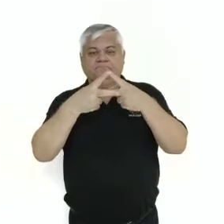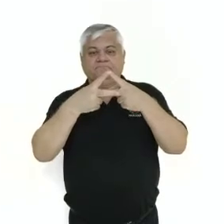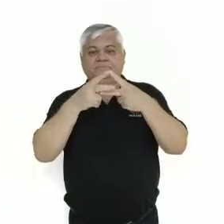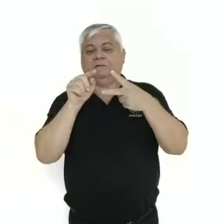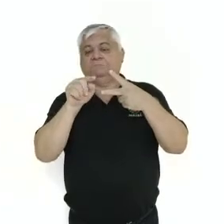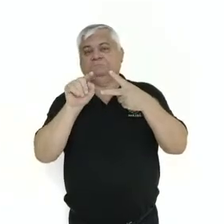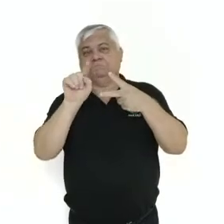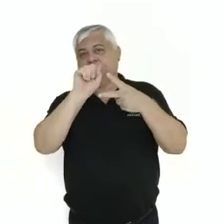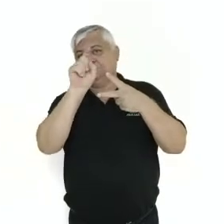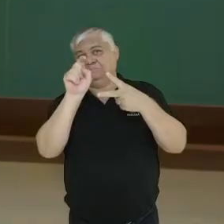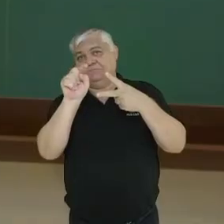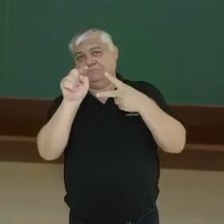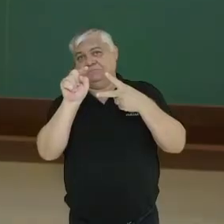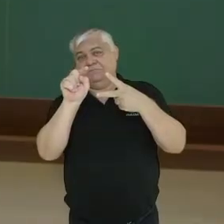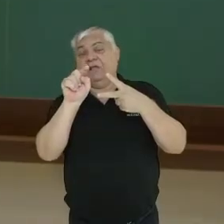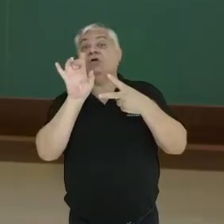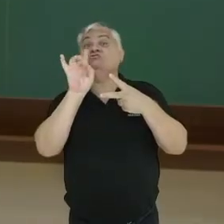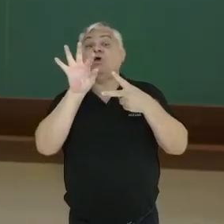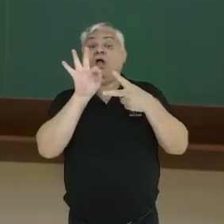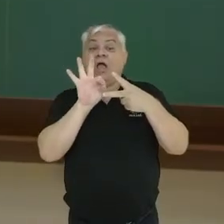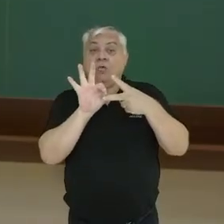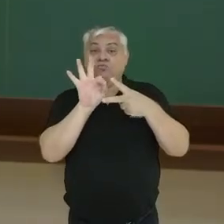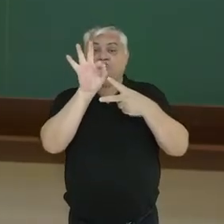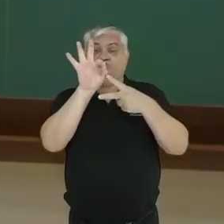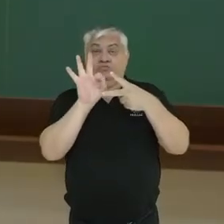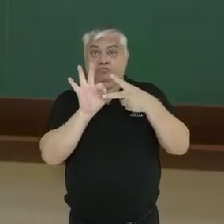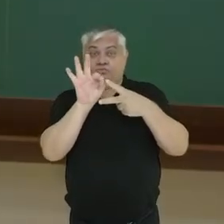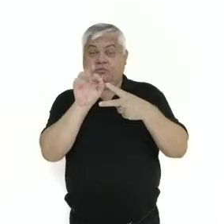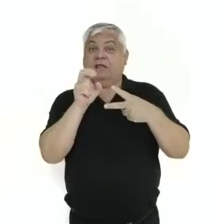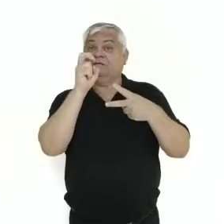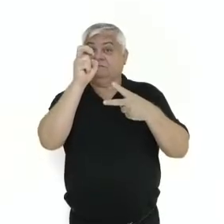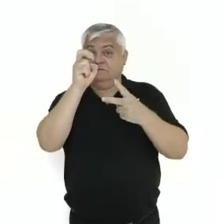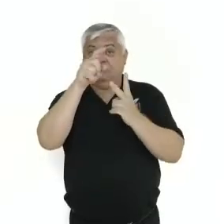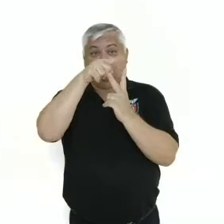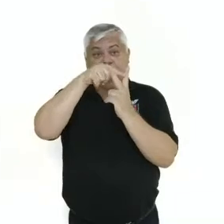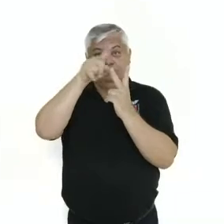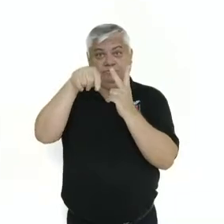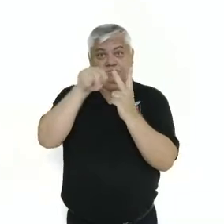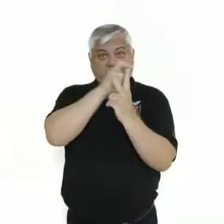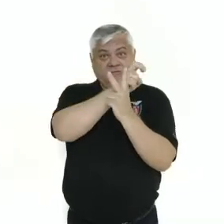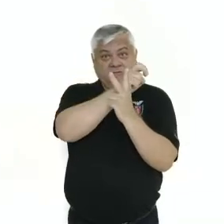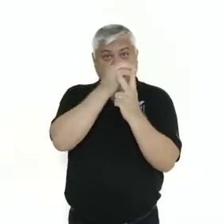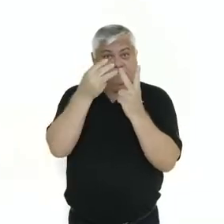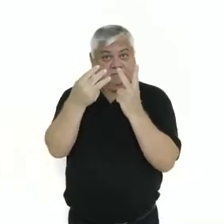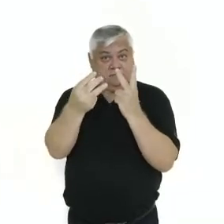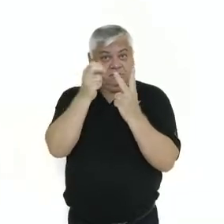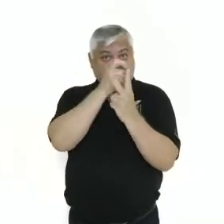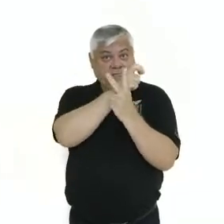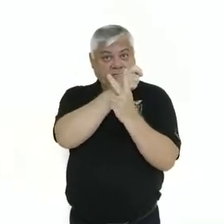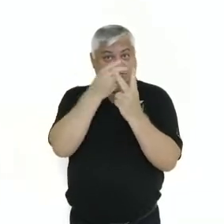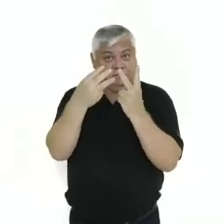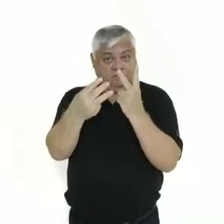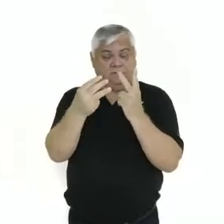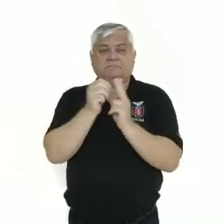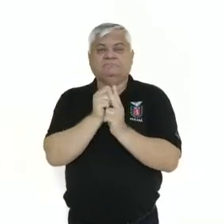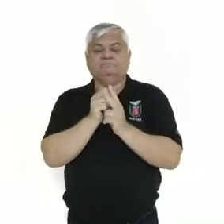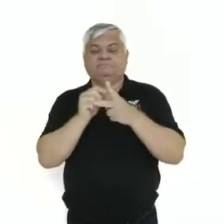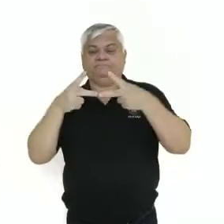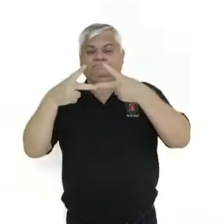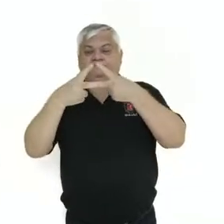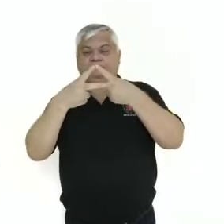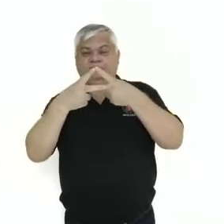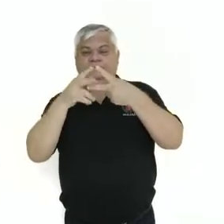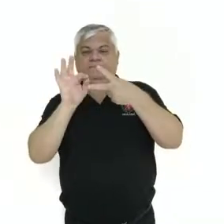é. E eu tenho altura. A altura é 5 raiz de 3. Um triângulo equilátero tem todos os lados iguais. Então aqui mede